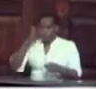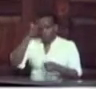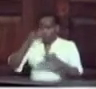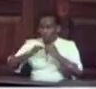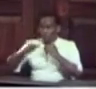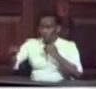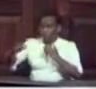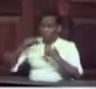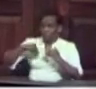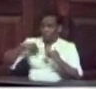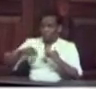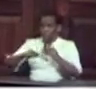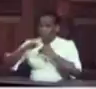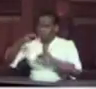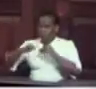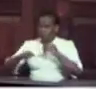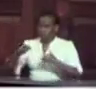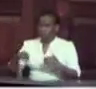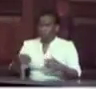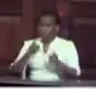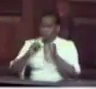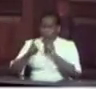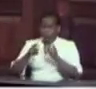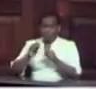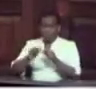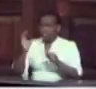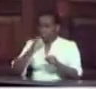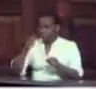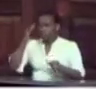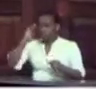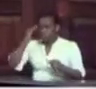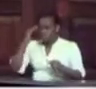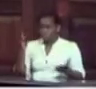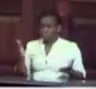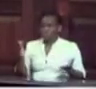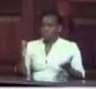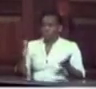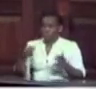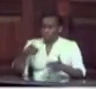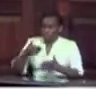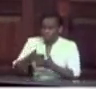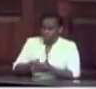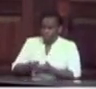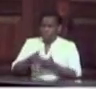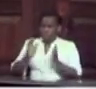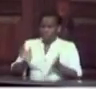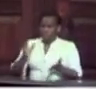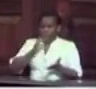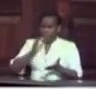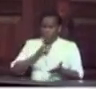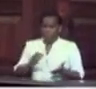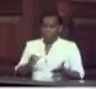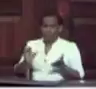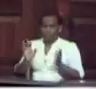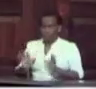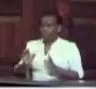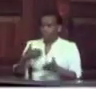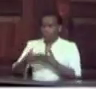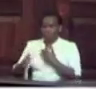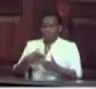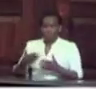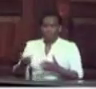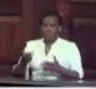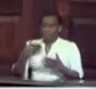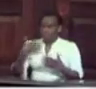discussão do corte social foi feita meio rapidamente, eu entendo, mas a gente podia tê-la aprofundado mais, mas a conjuntura não nos permite. Mas, de qualquer maneira, o corte